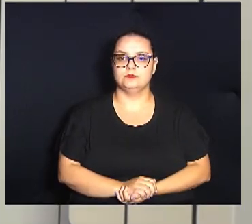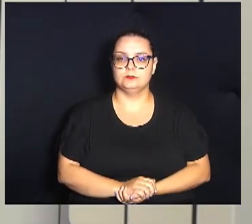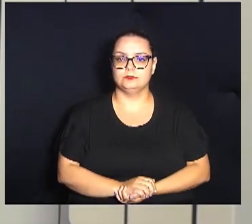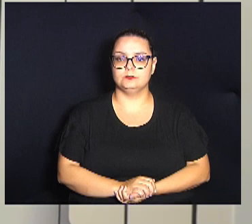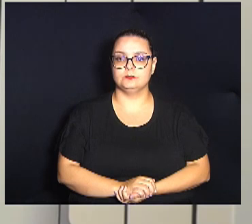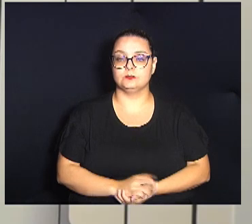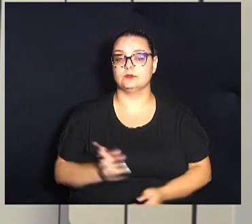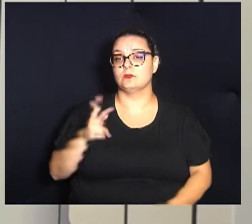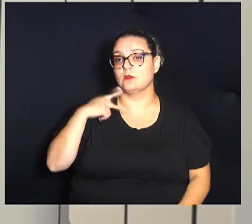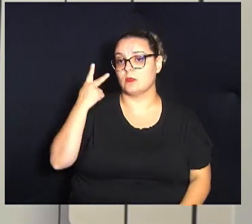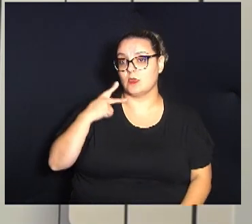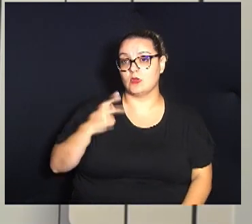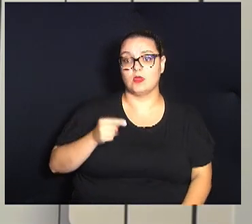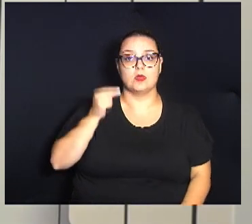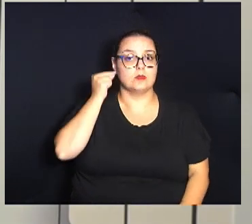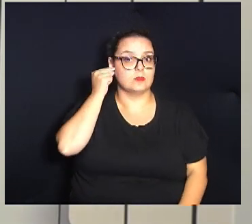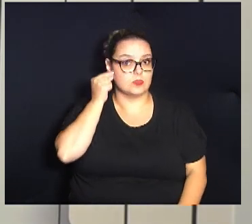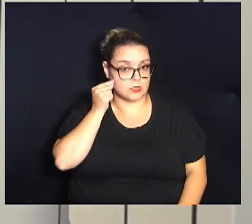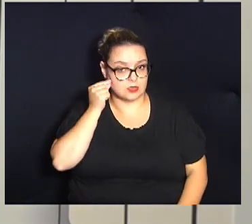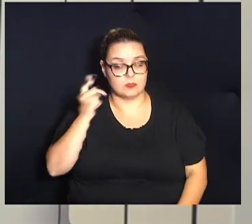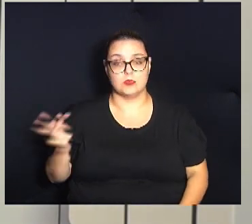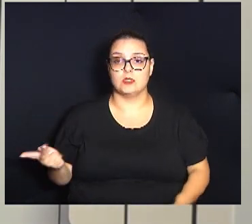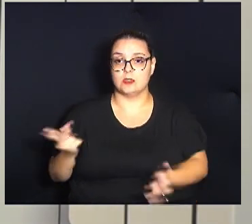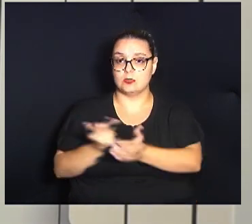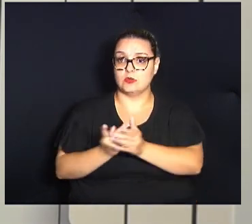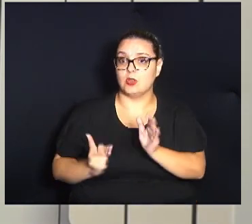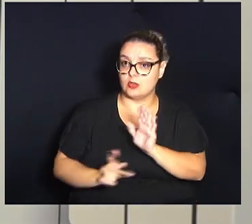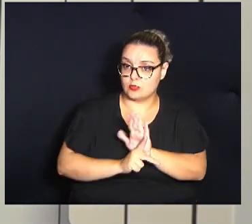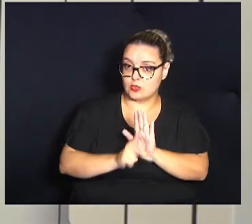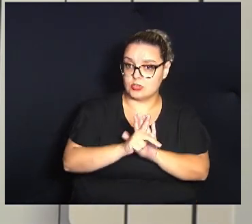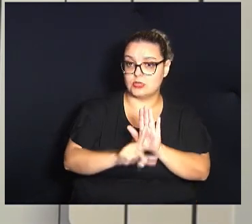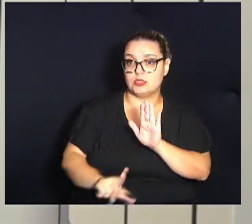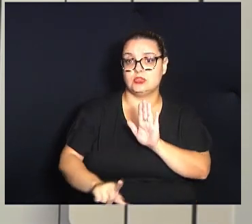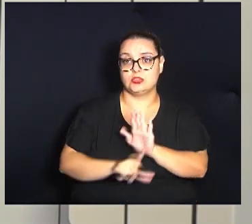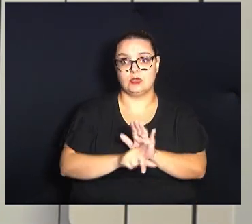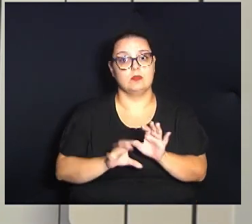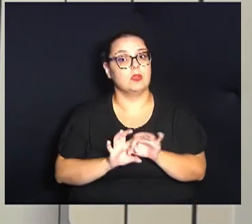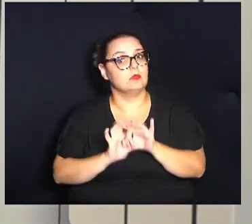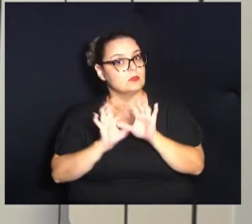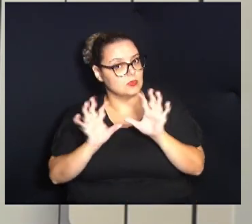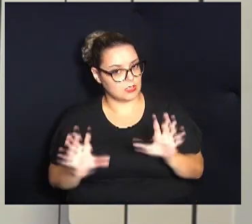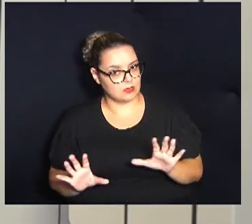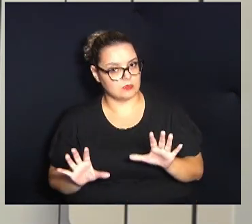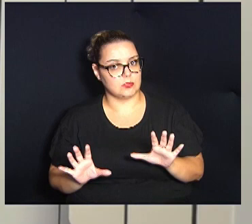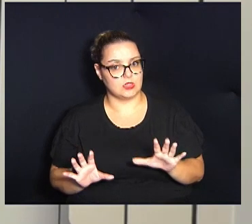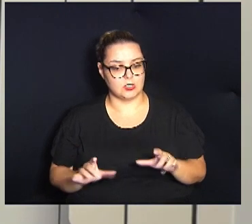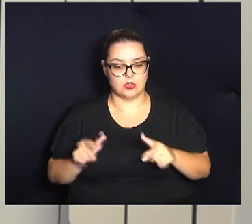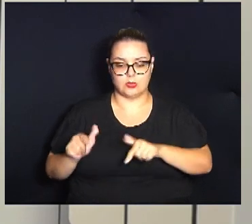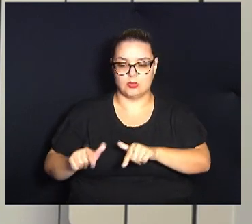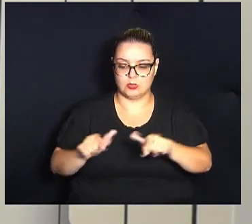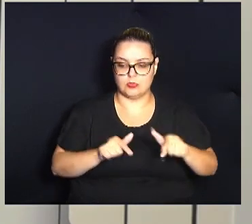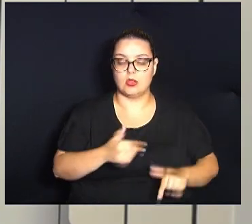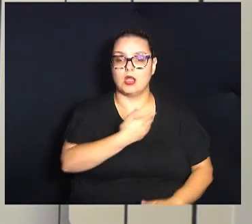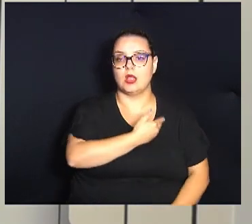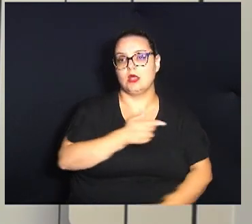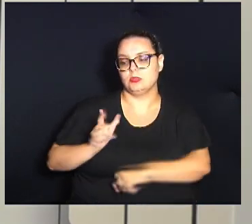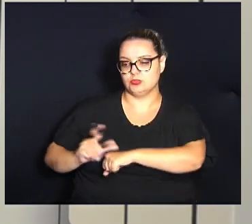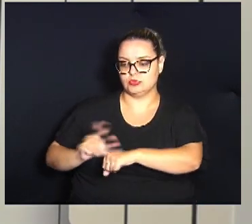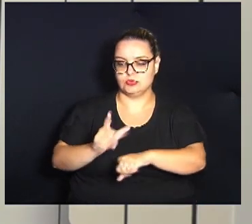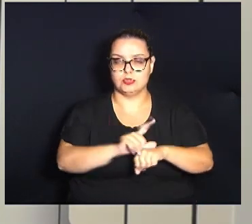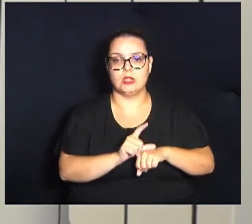O vereador Marcelo Silva protocolou o projeto de lei para permitir estabelecimentos comerciais